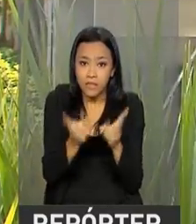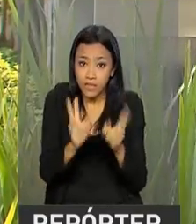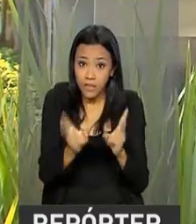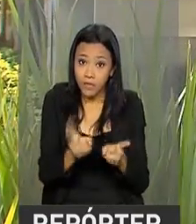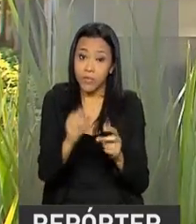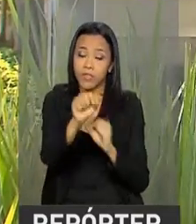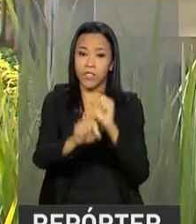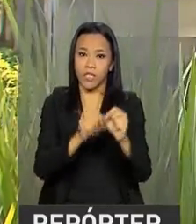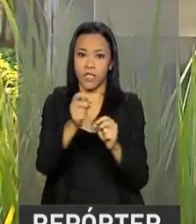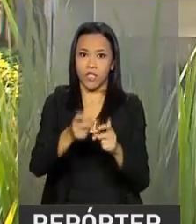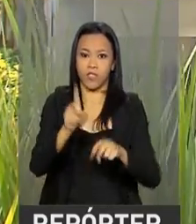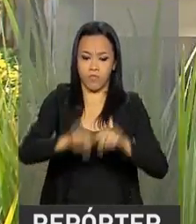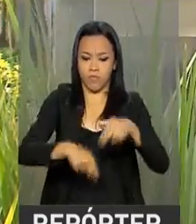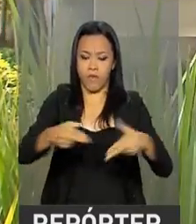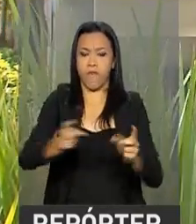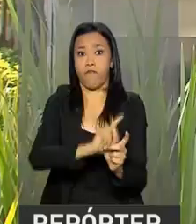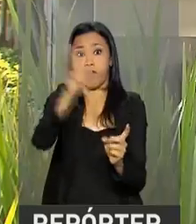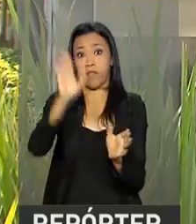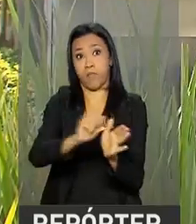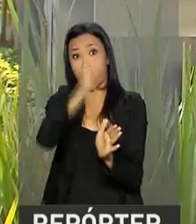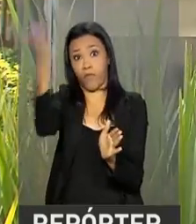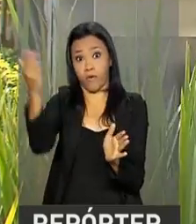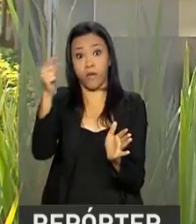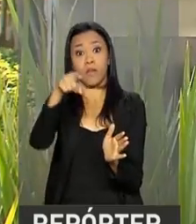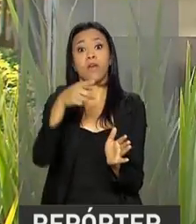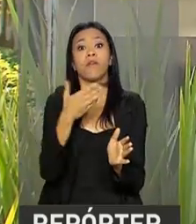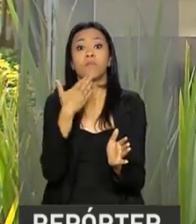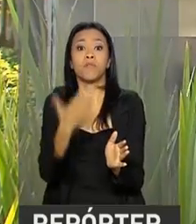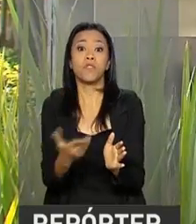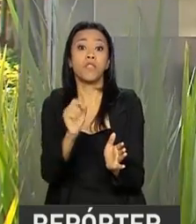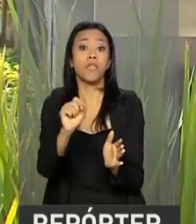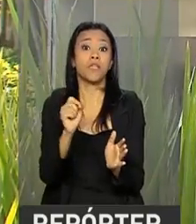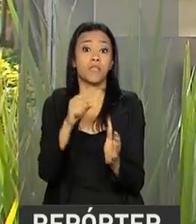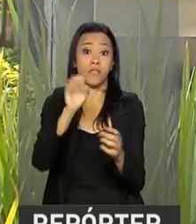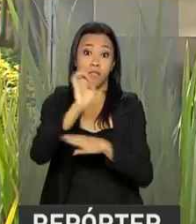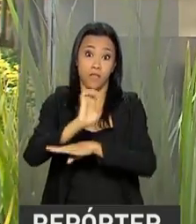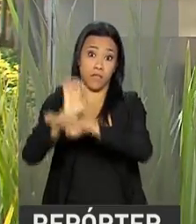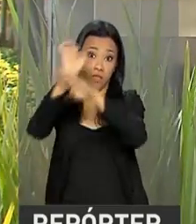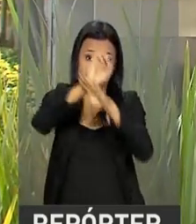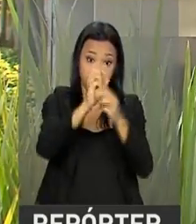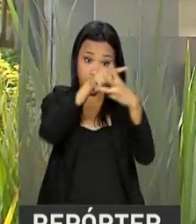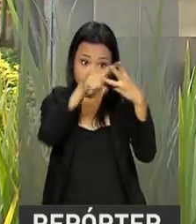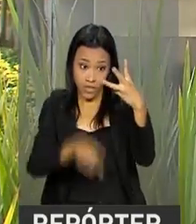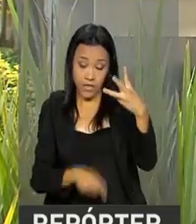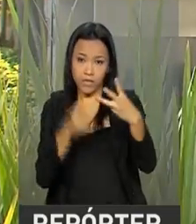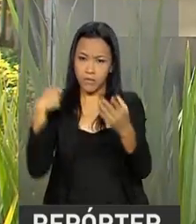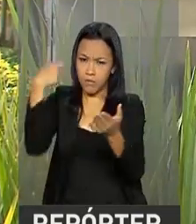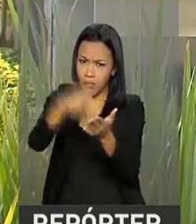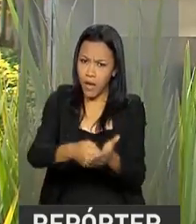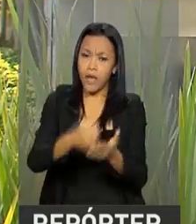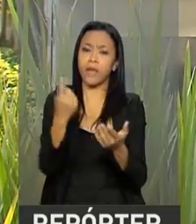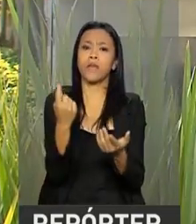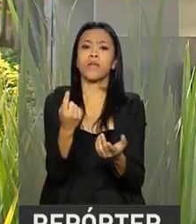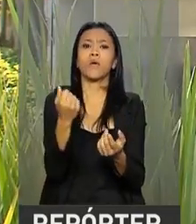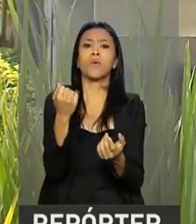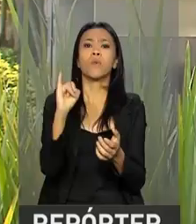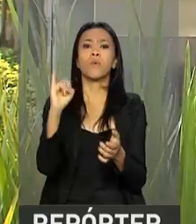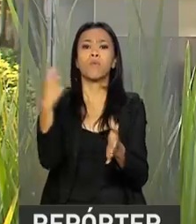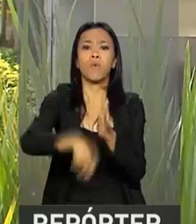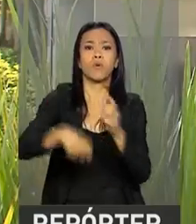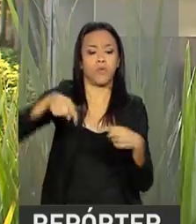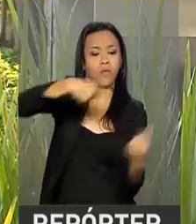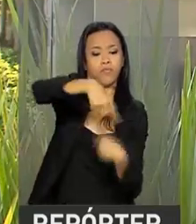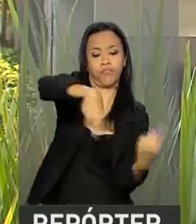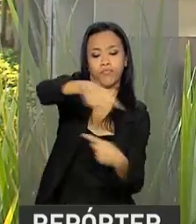tributos de exportação. A medida vai permitir que as empresas desses 3 estados paguem o imposto sobre circulação de mercadorias e serviços,